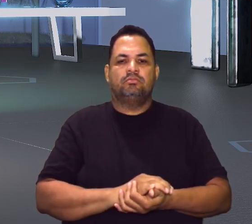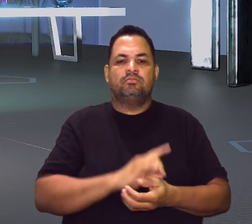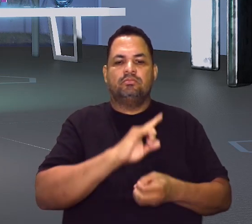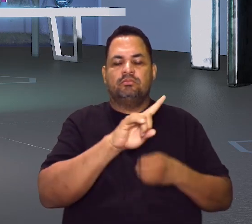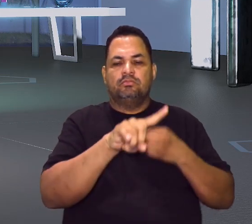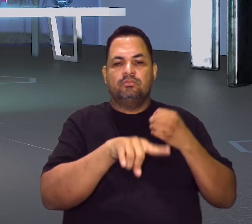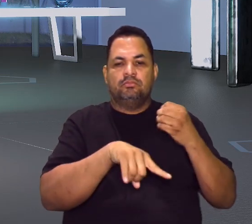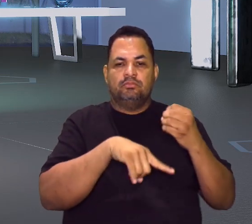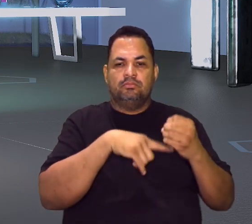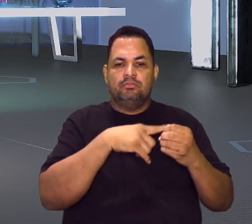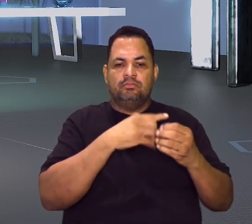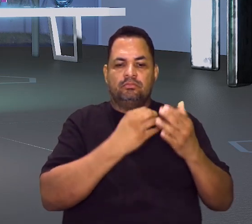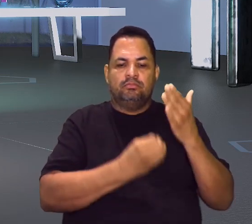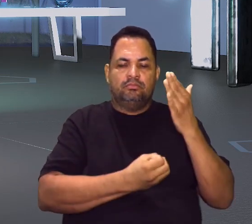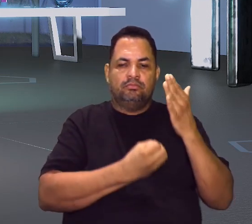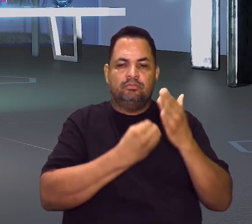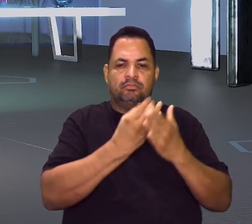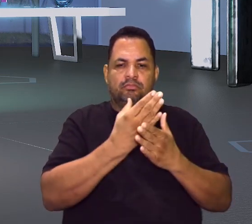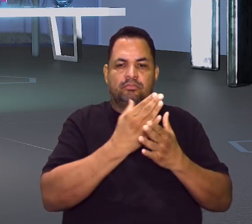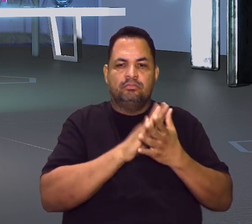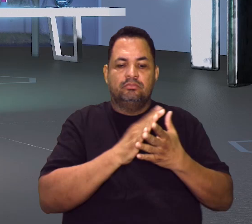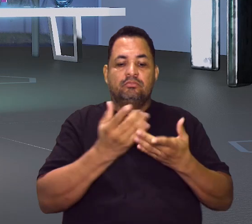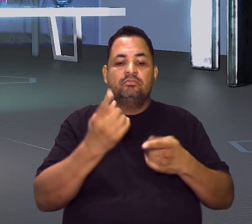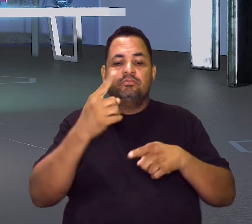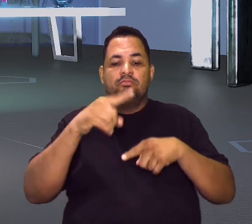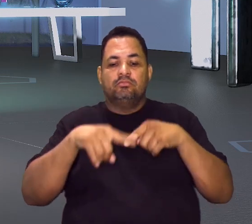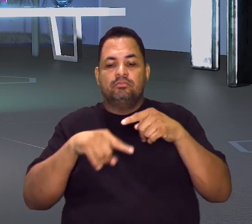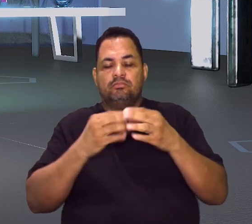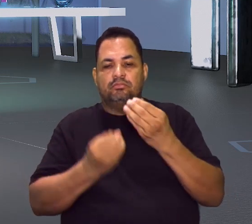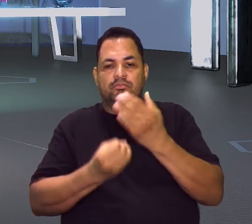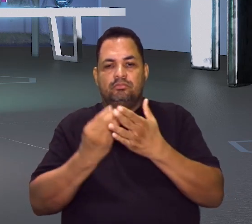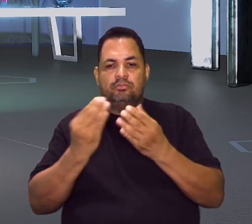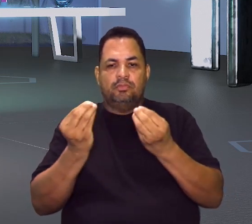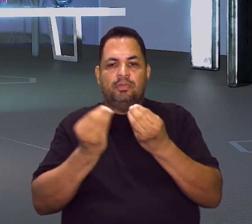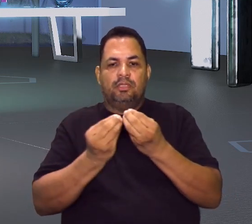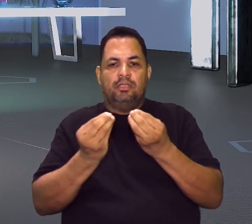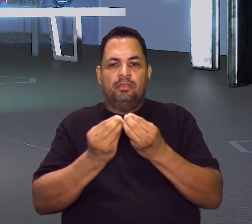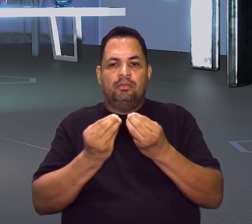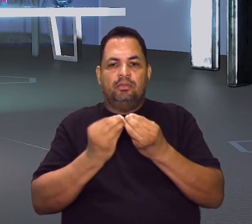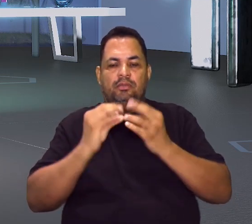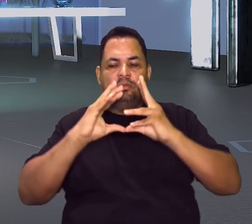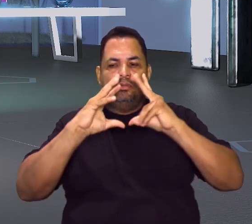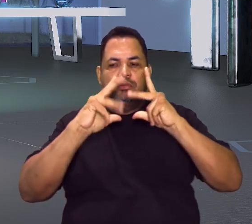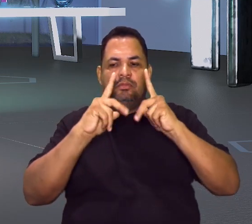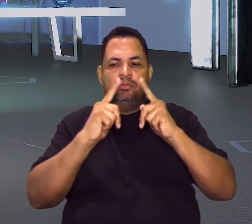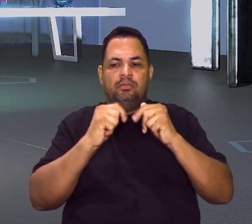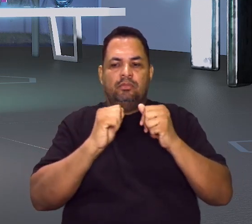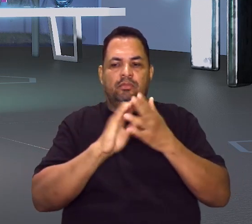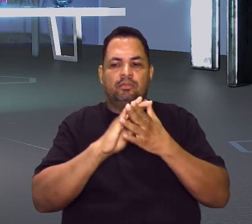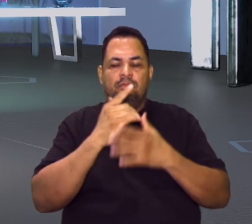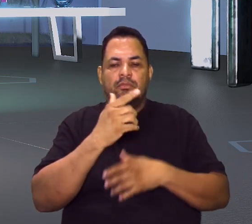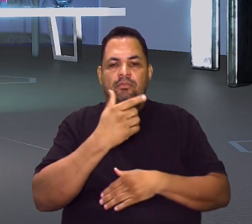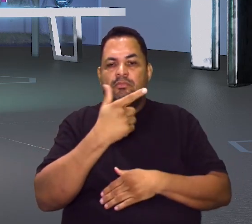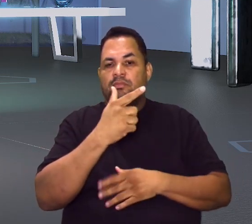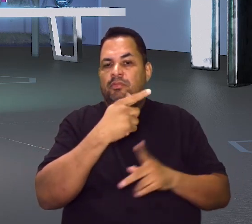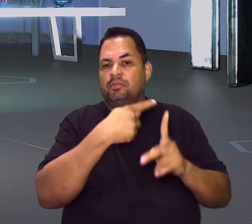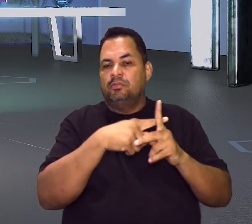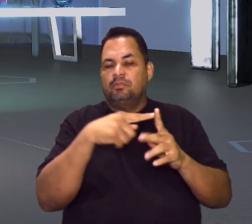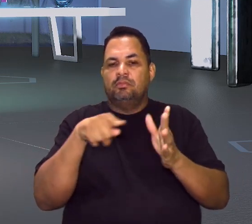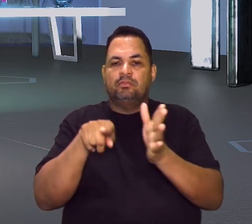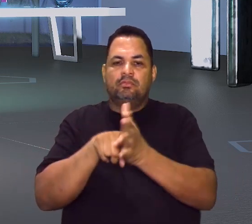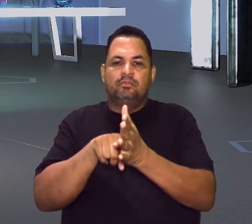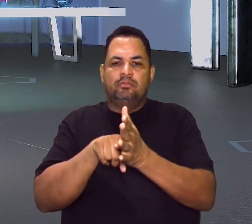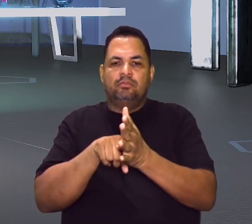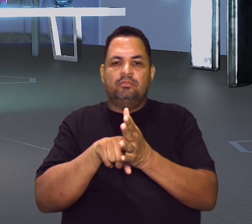que unem-se formando no mesmo elemento químico, formando uma molécula, todas são apolares, com exceção do